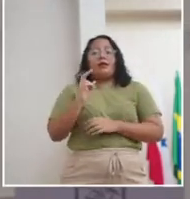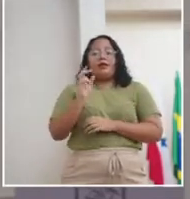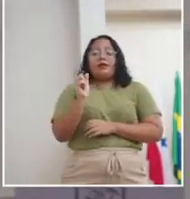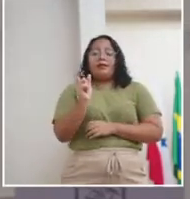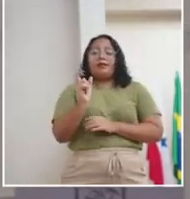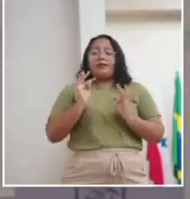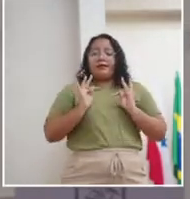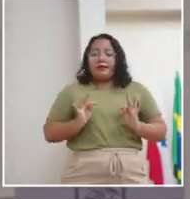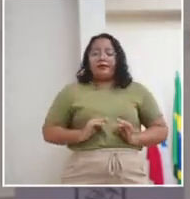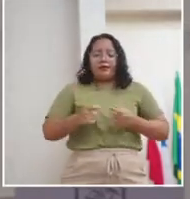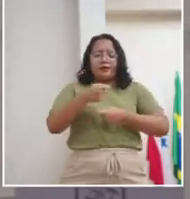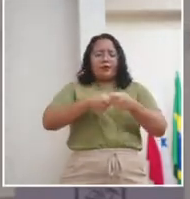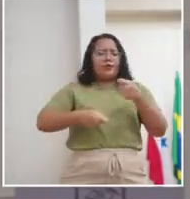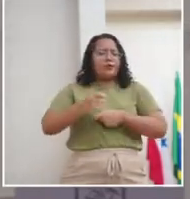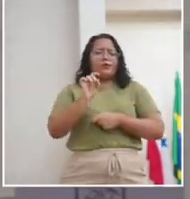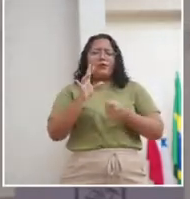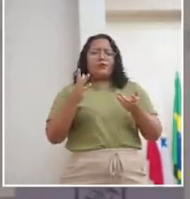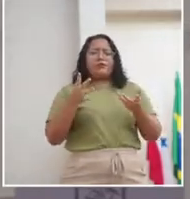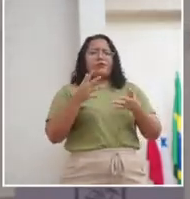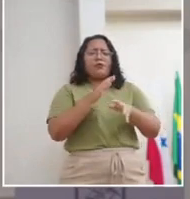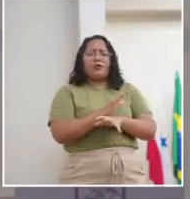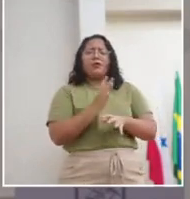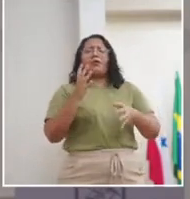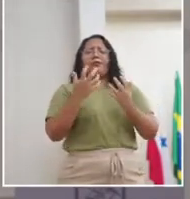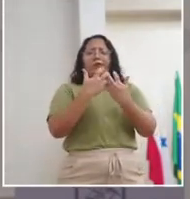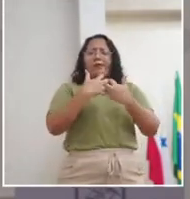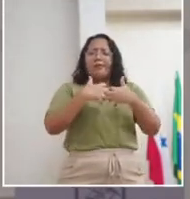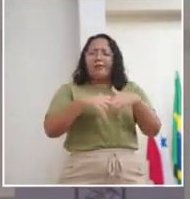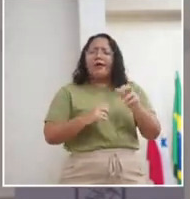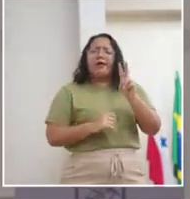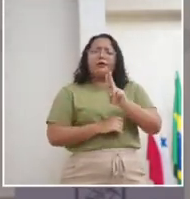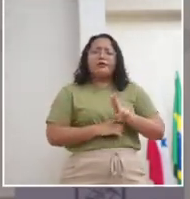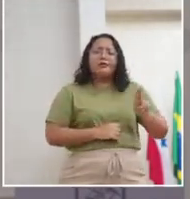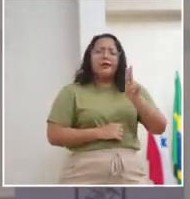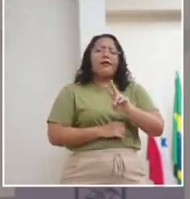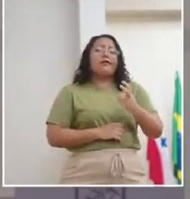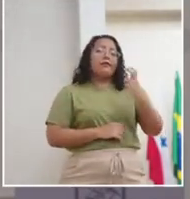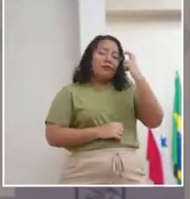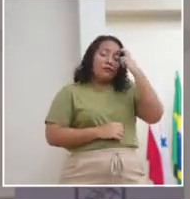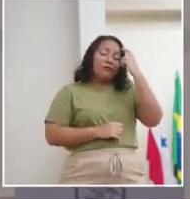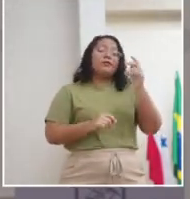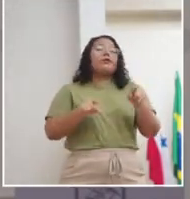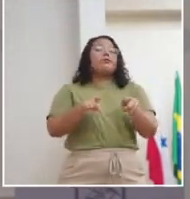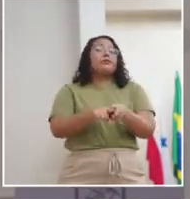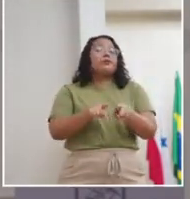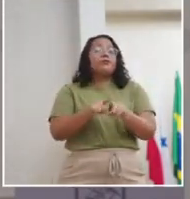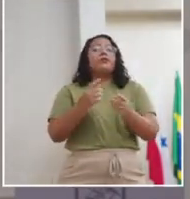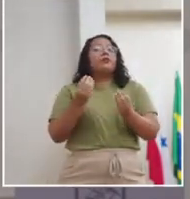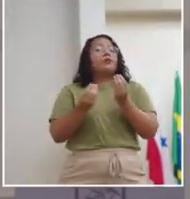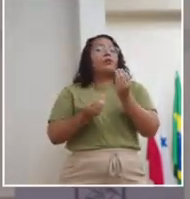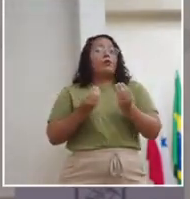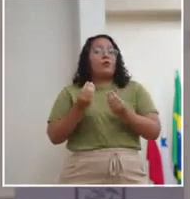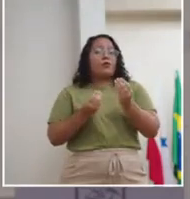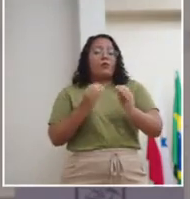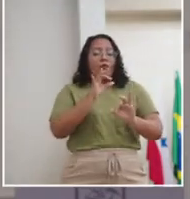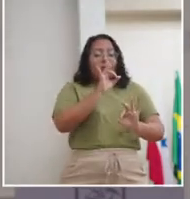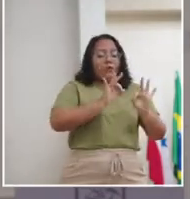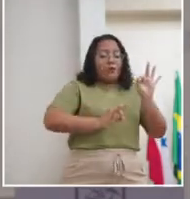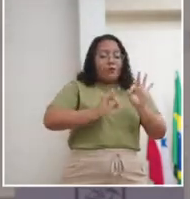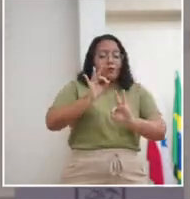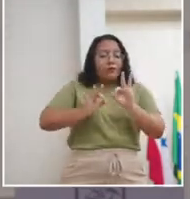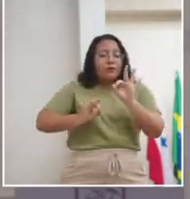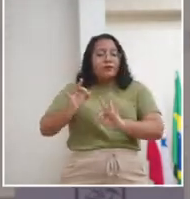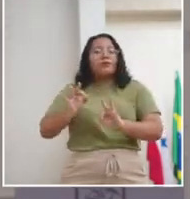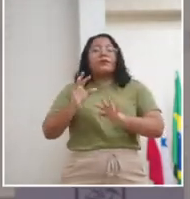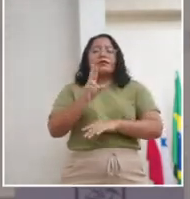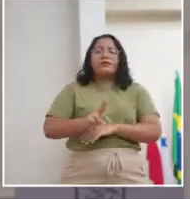não inclui somente as máquinas e ferramentas utilizadas por uma certa cultura, mas também a forma pela qual elas são organizadas